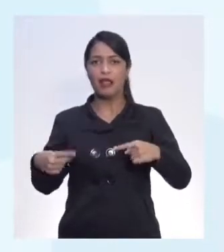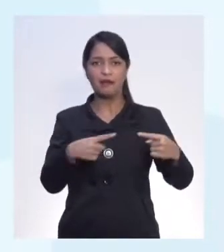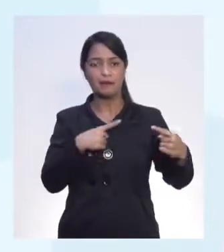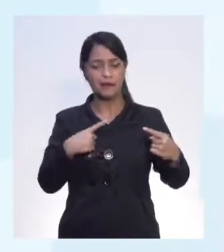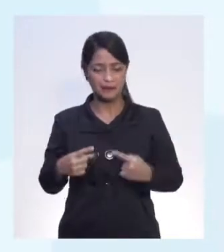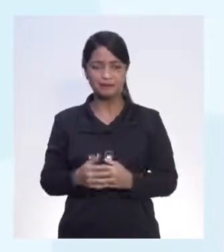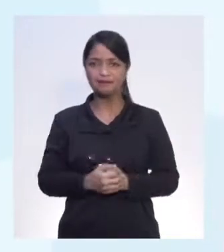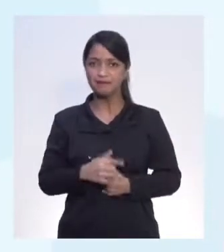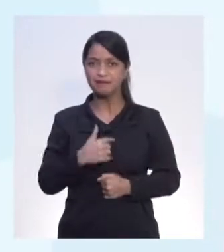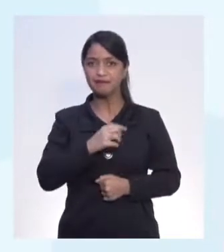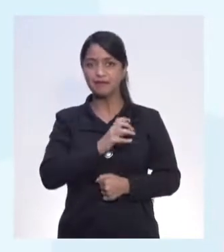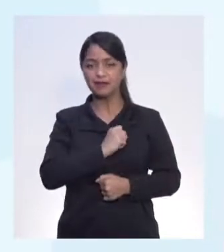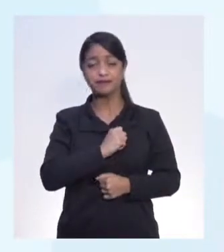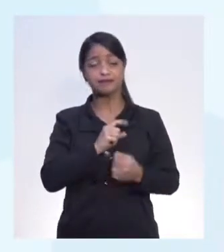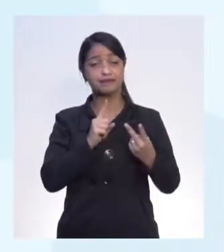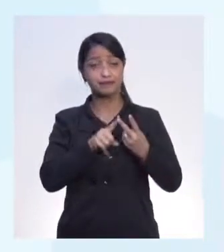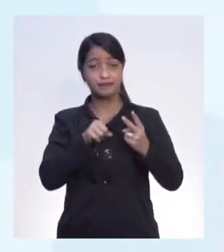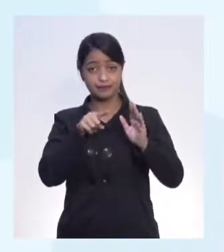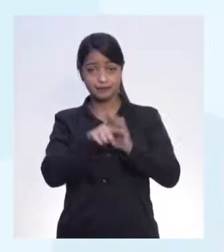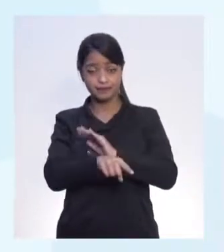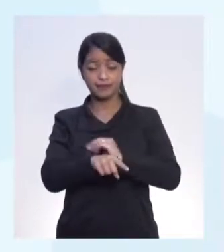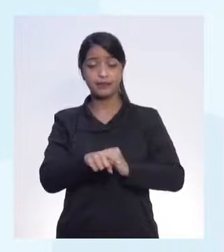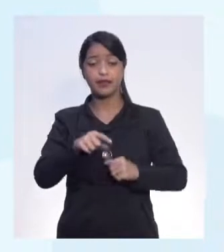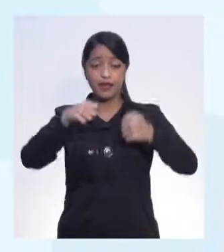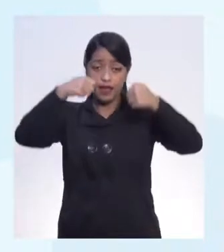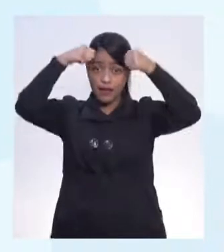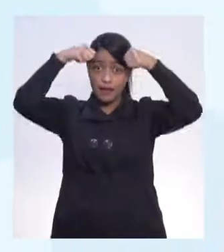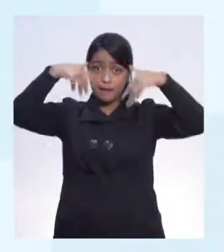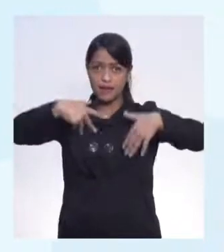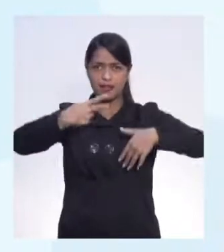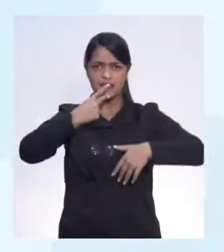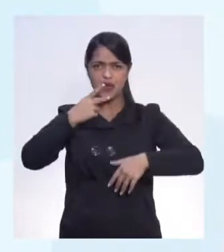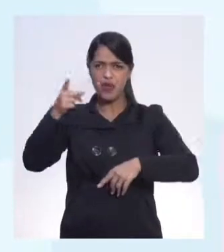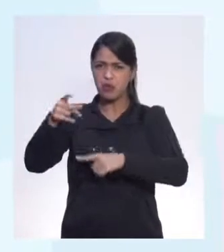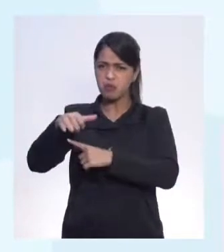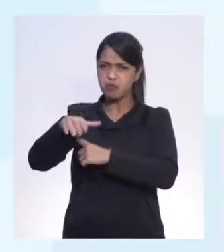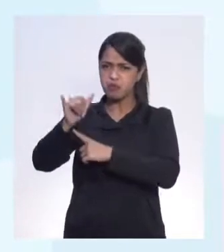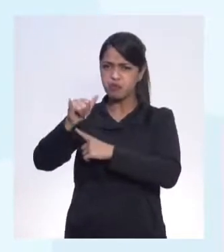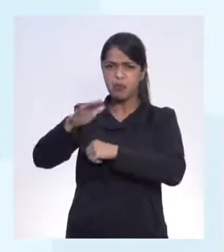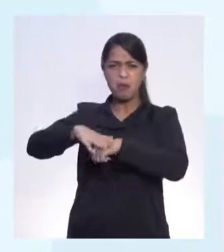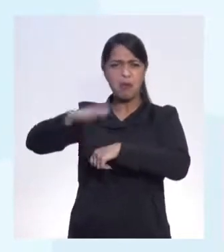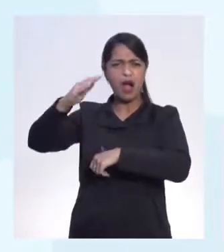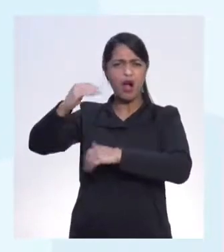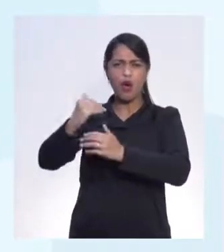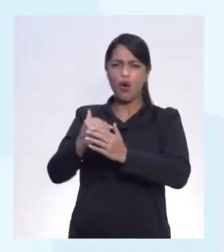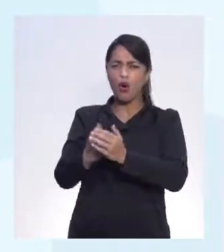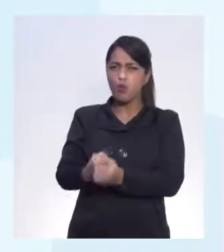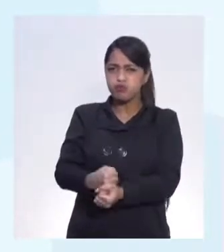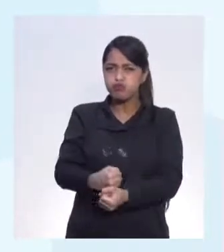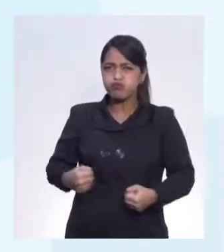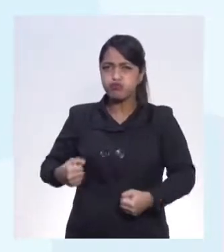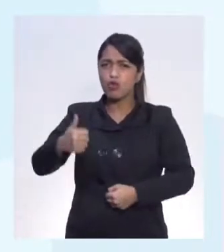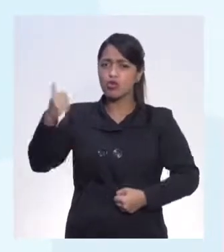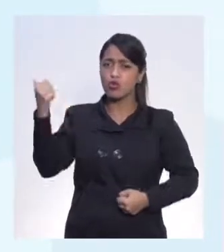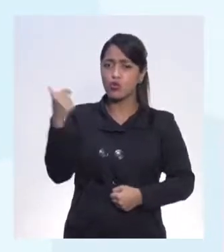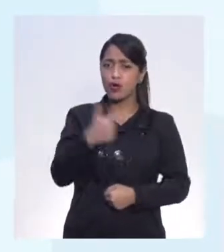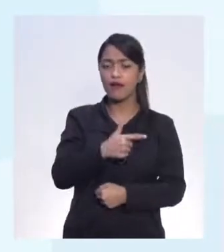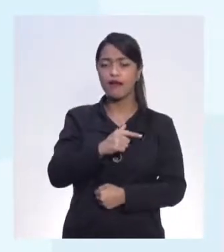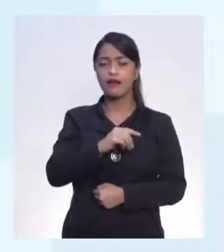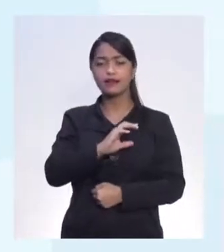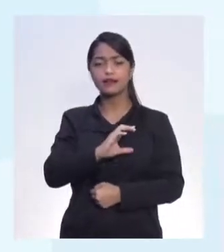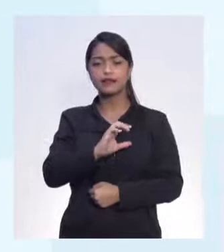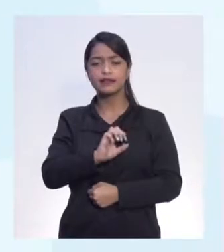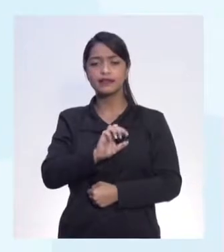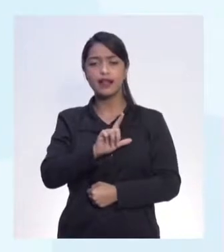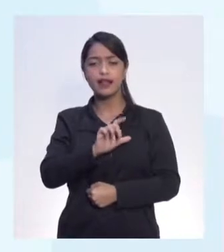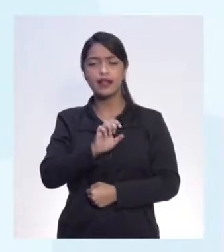isso. Emília disse que o Minotauro estava mais gordo que o célebre cevado que Dona Benta comprara do